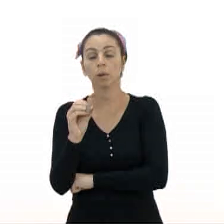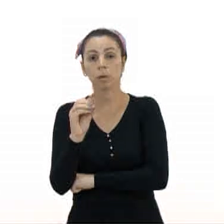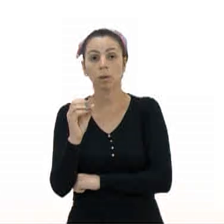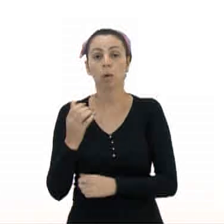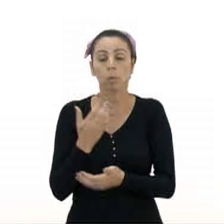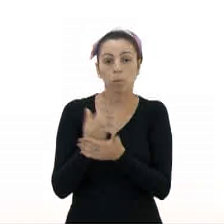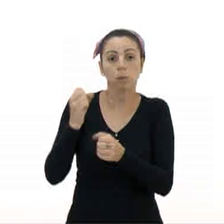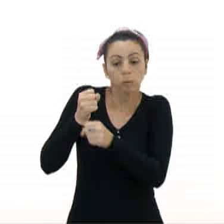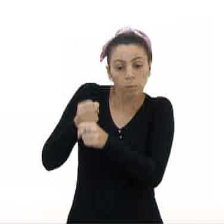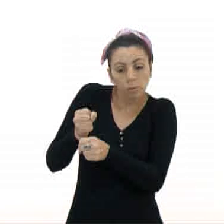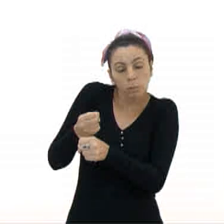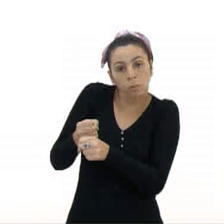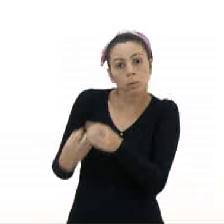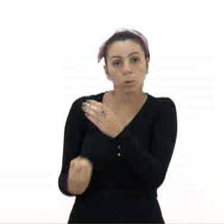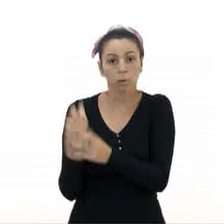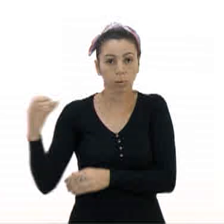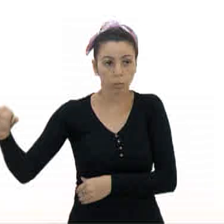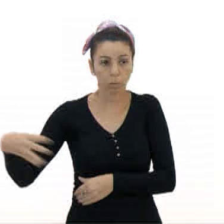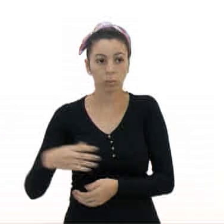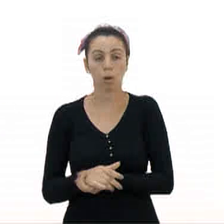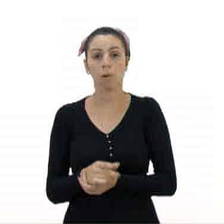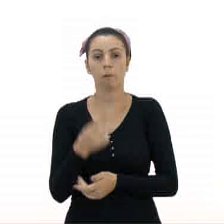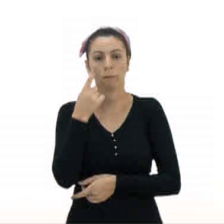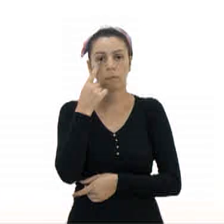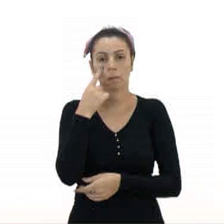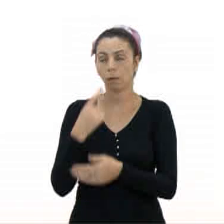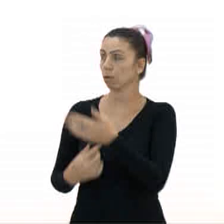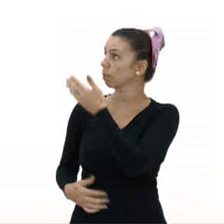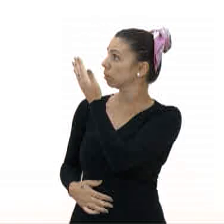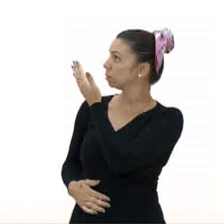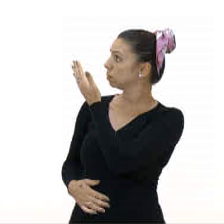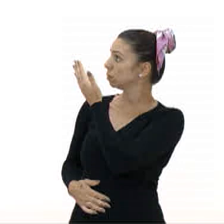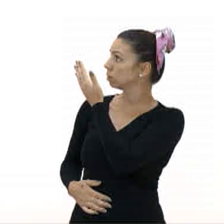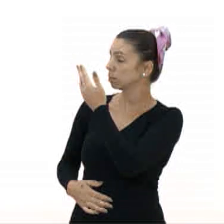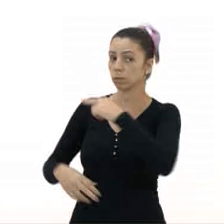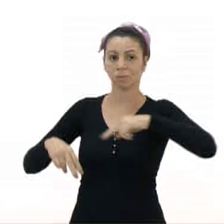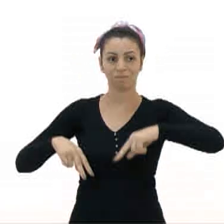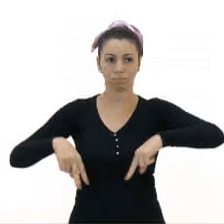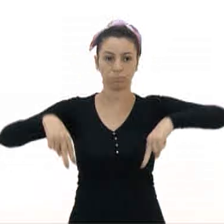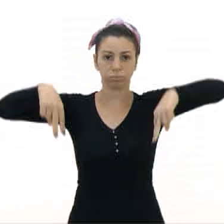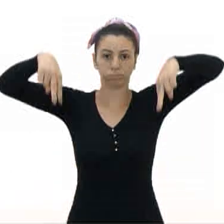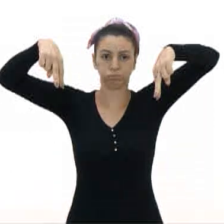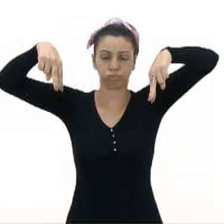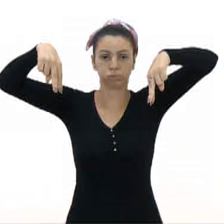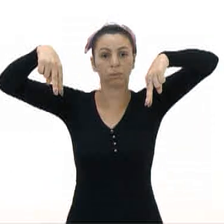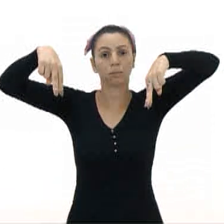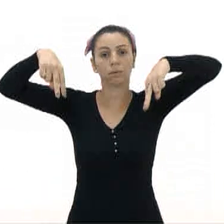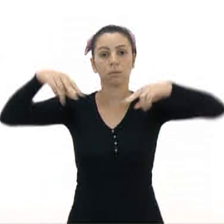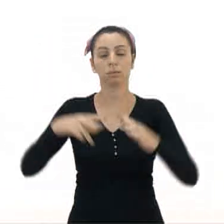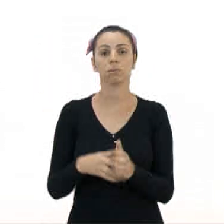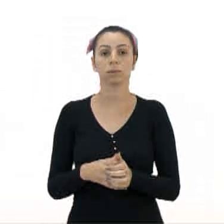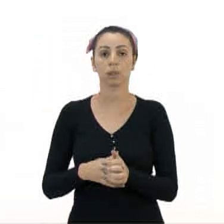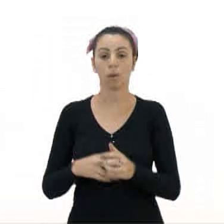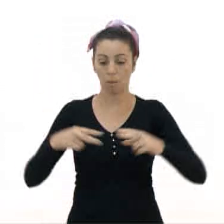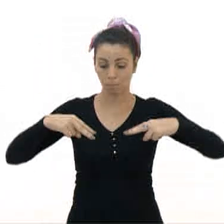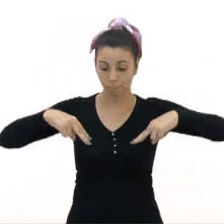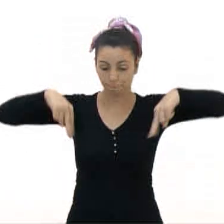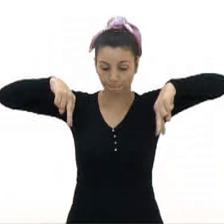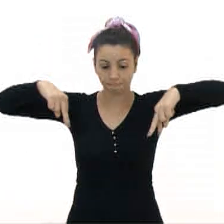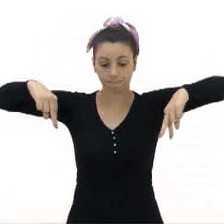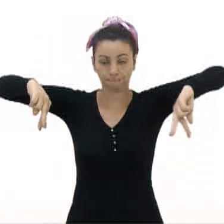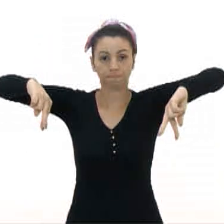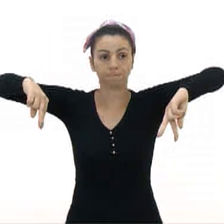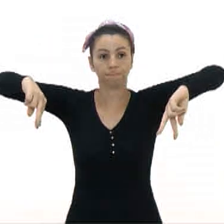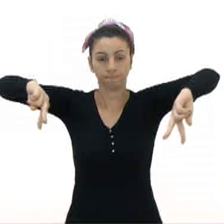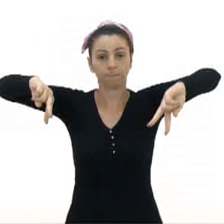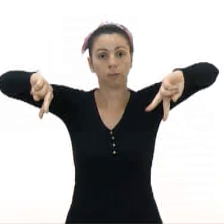Renascimento, né? E você vê aqui duas colunatas, né? E elas são duplicadas, gente. As